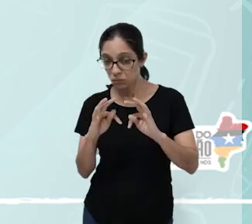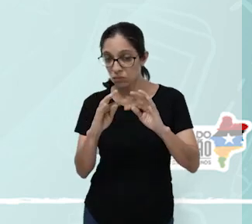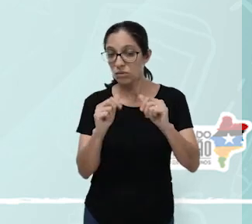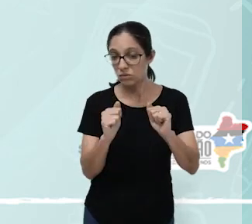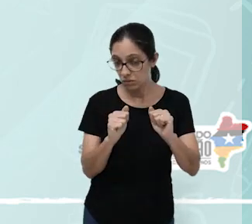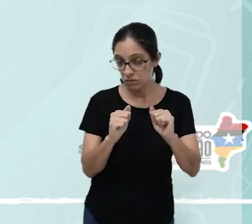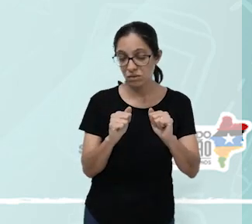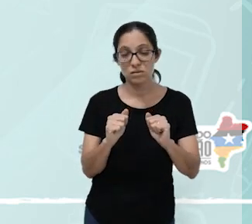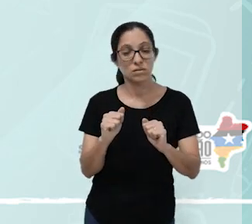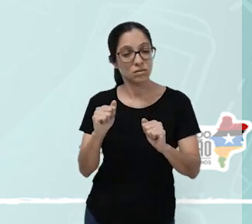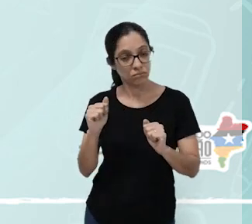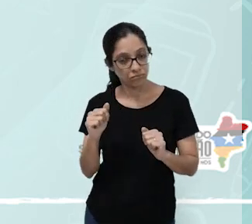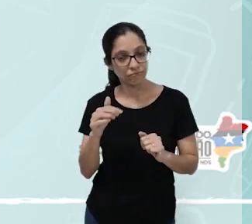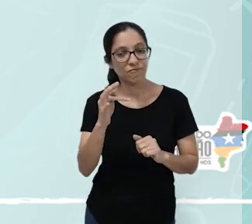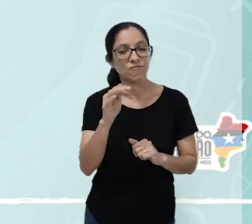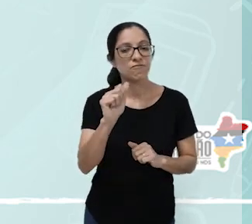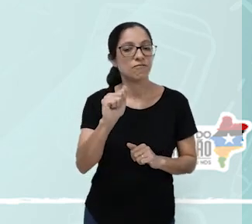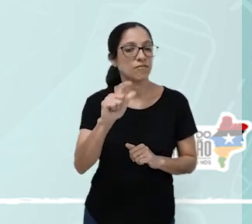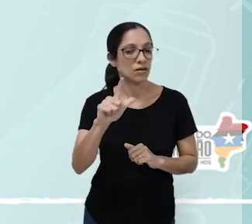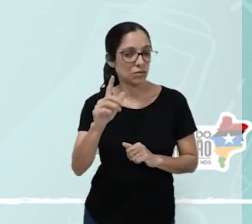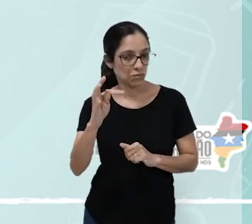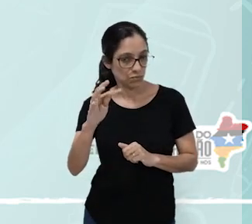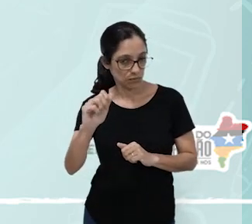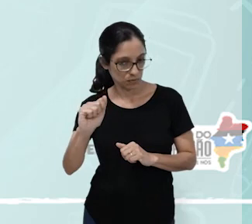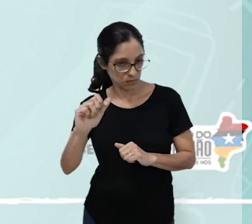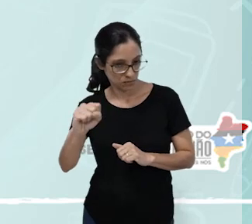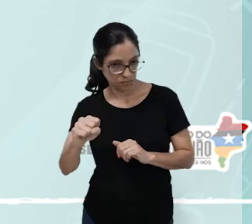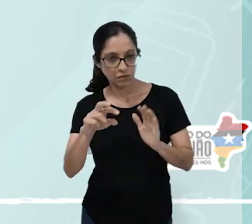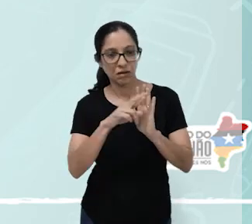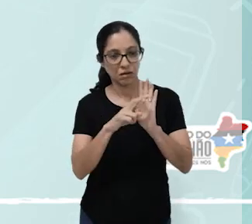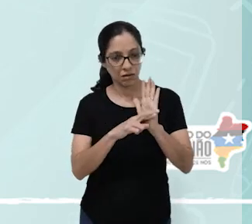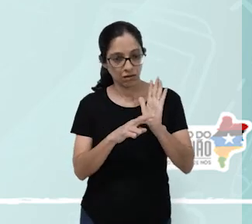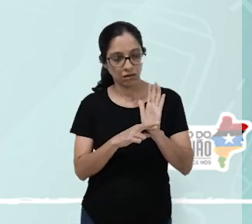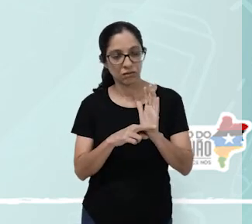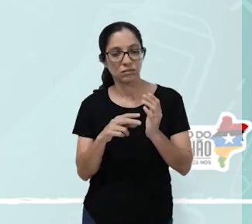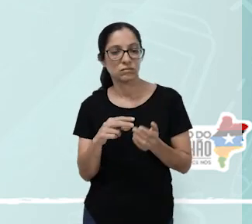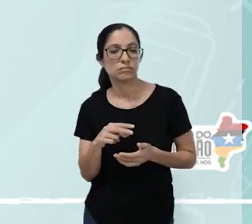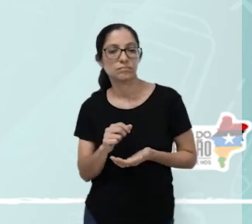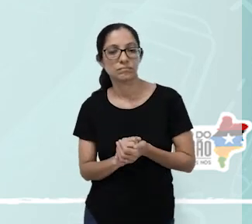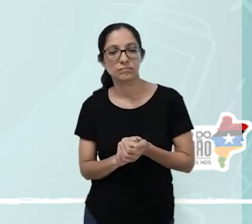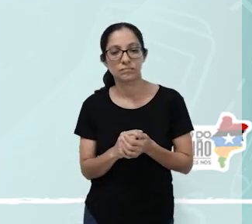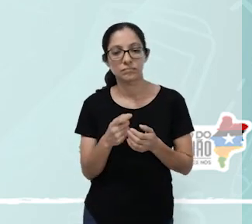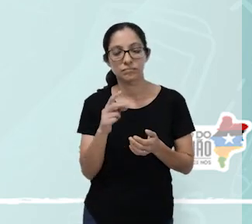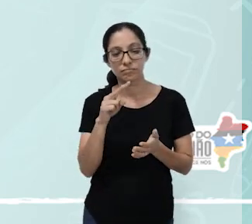que são consideradas faltas. Se a peteca for golpeada 2 vezes, eu posso golpear a